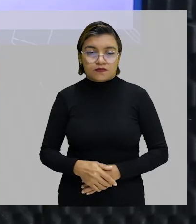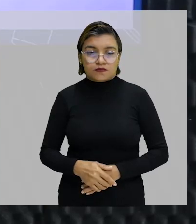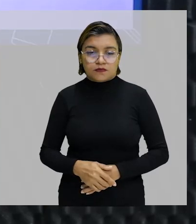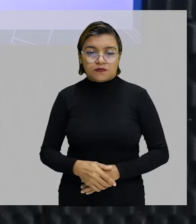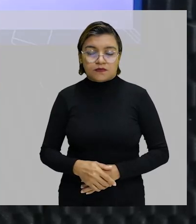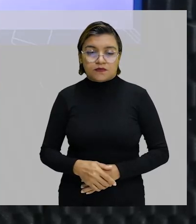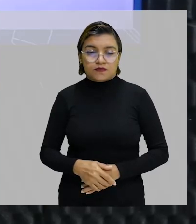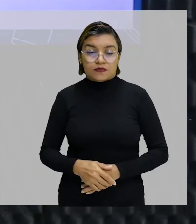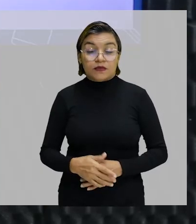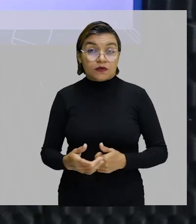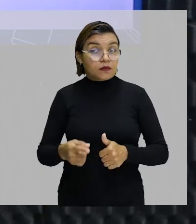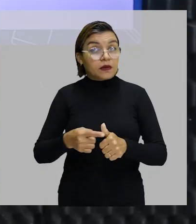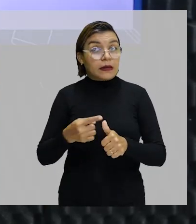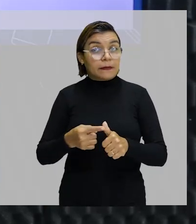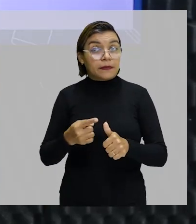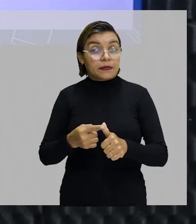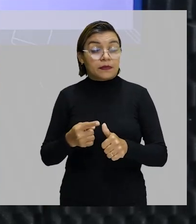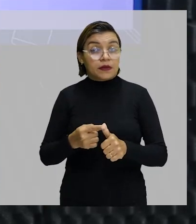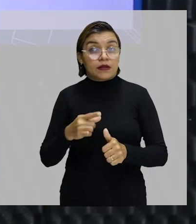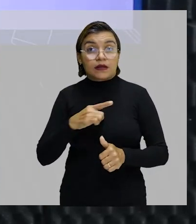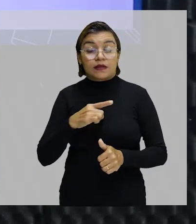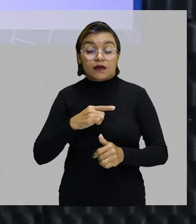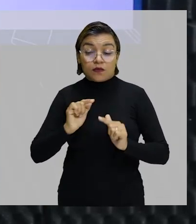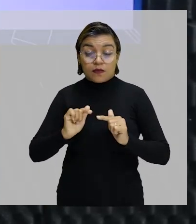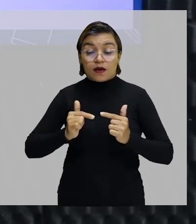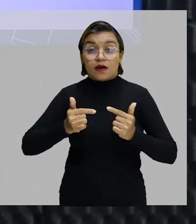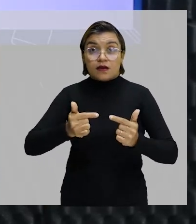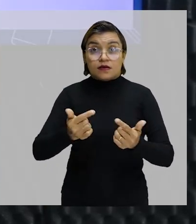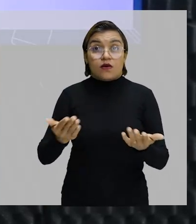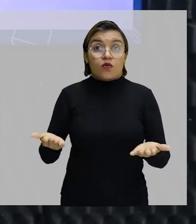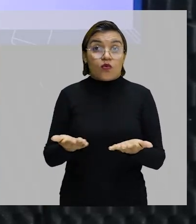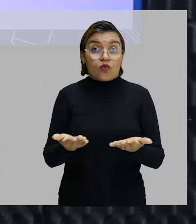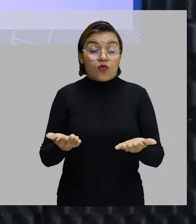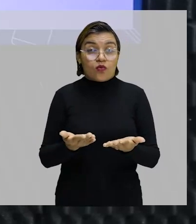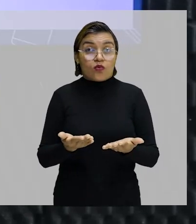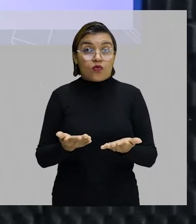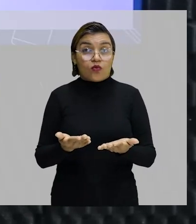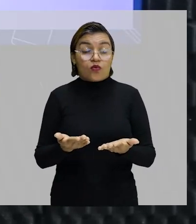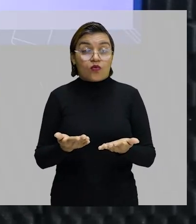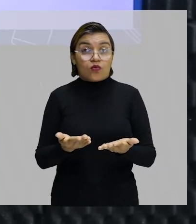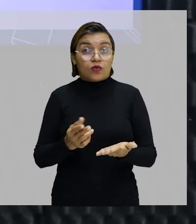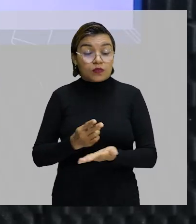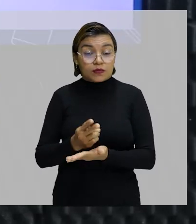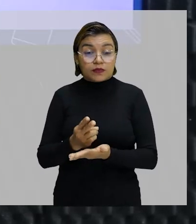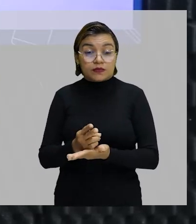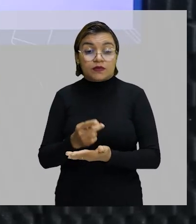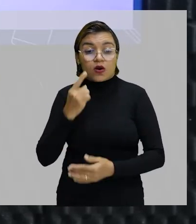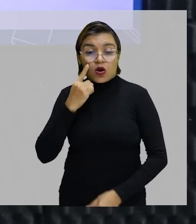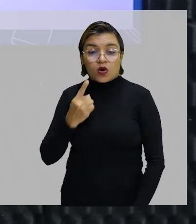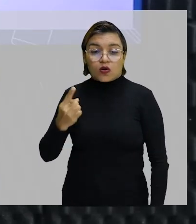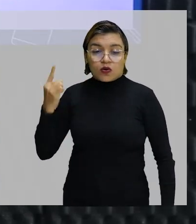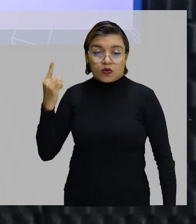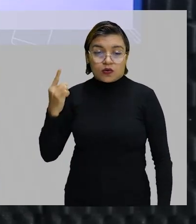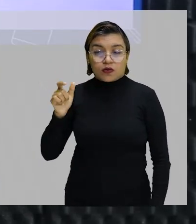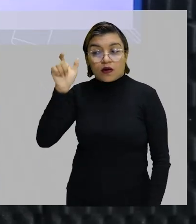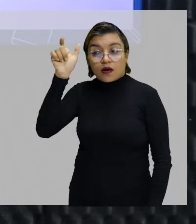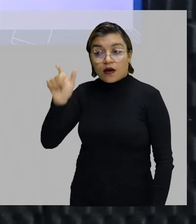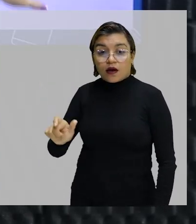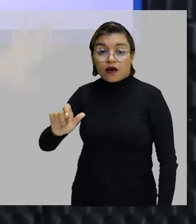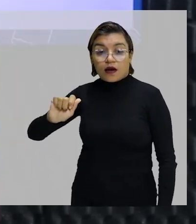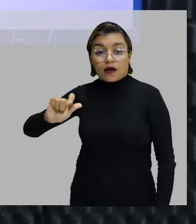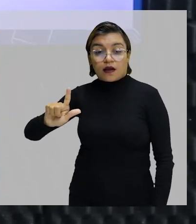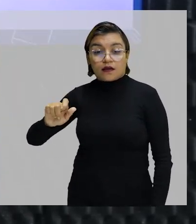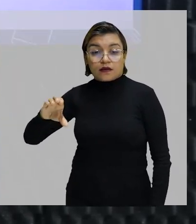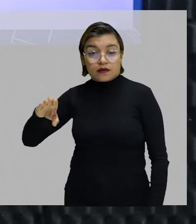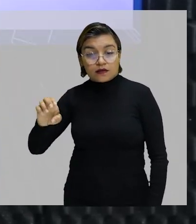ago. Então, nessa primeira parte, eu tenho uma ação atual, presente contínuo. A Alice está lendo livros para